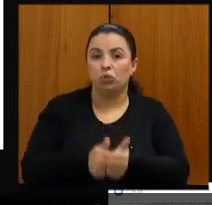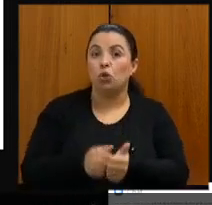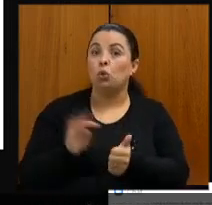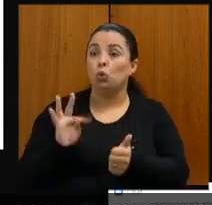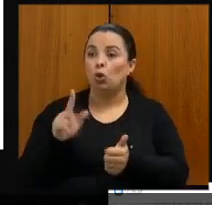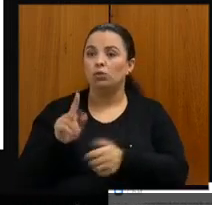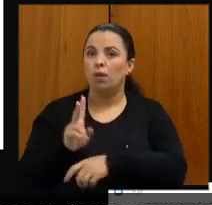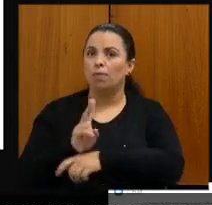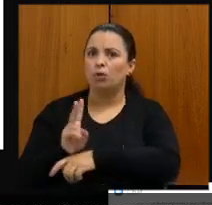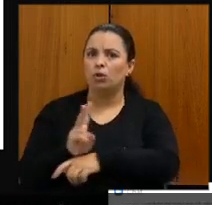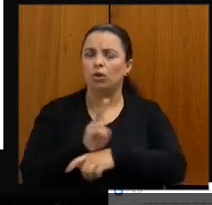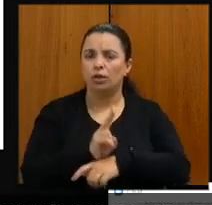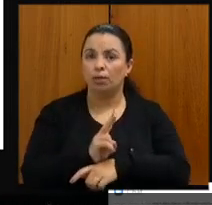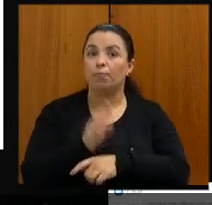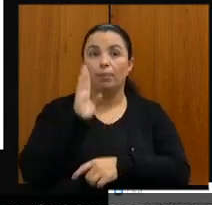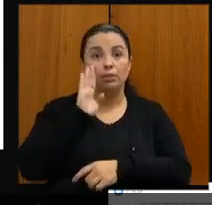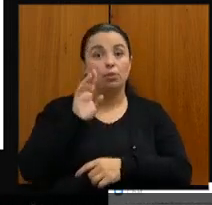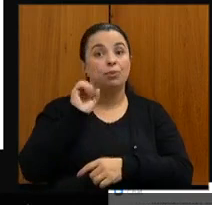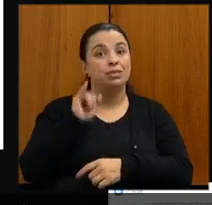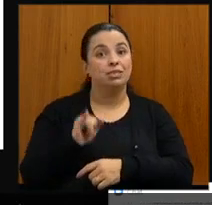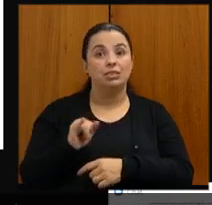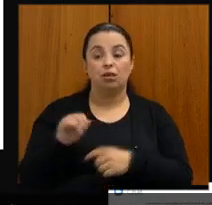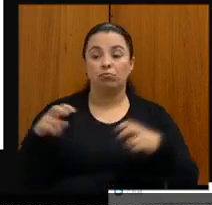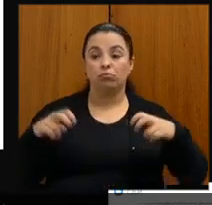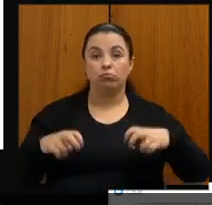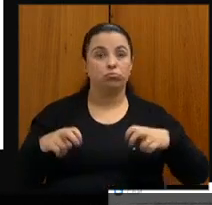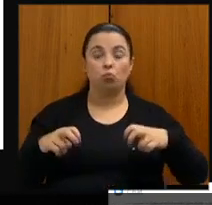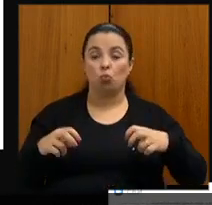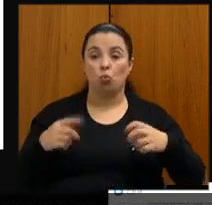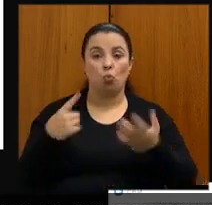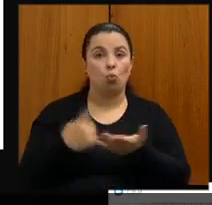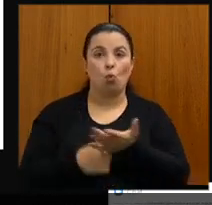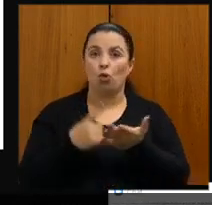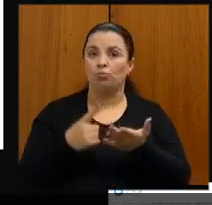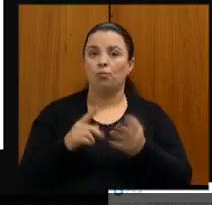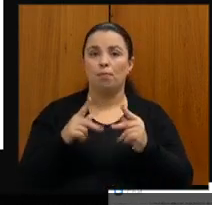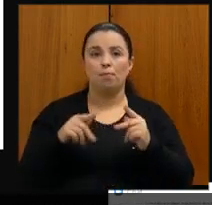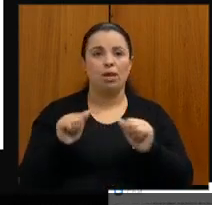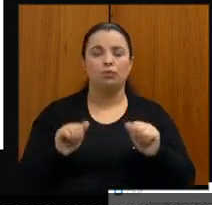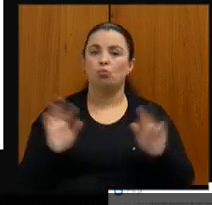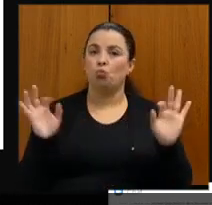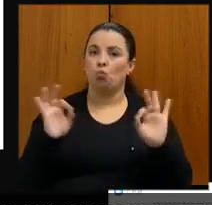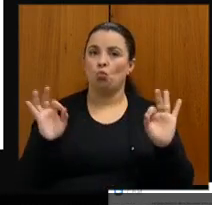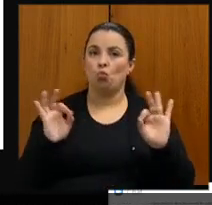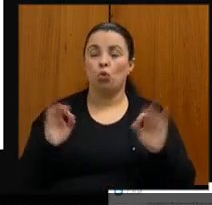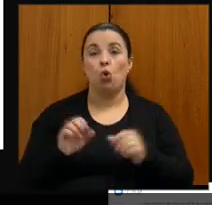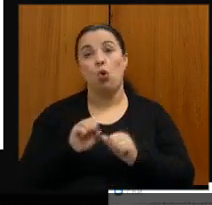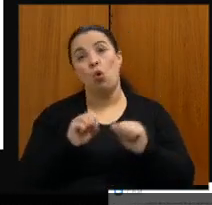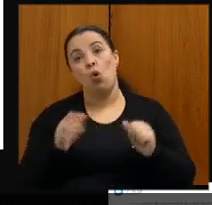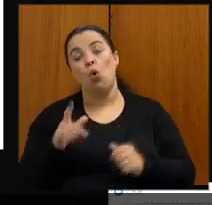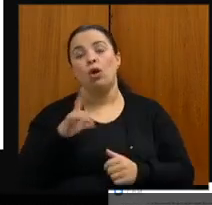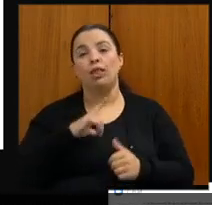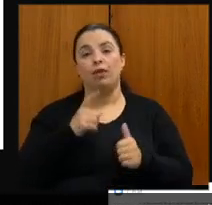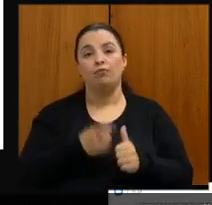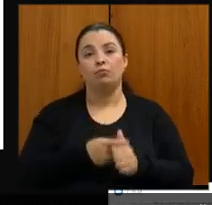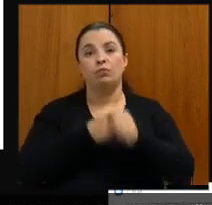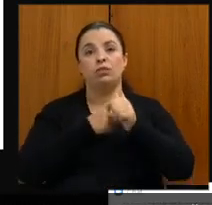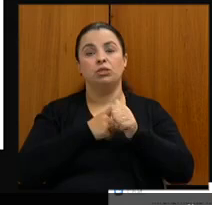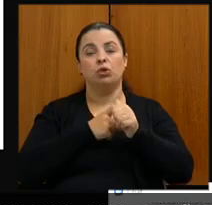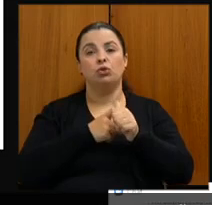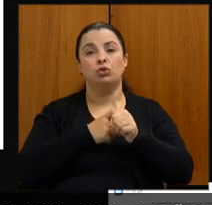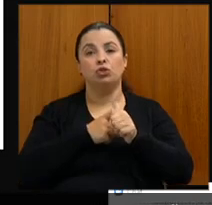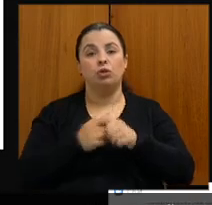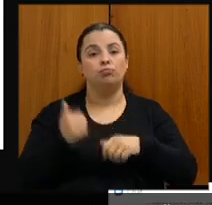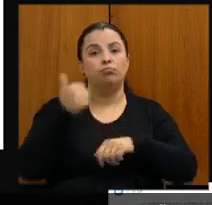chega a um acordo entre as partes ou quando existem Suspensões de reintegração de posse